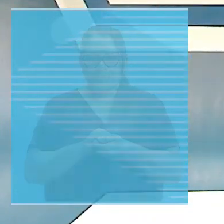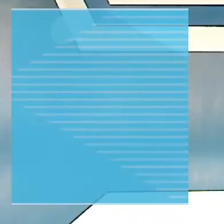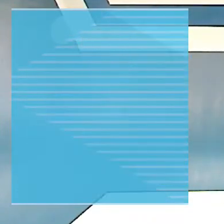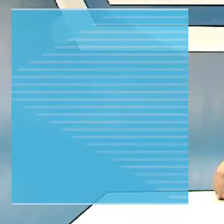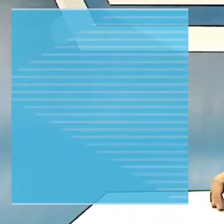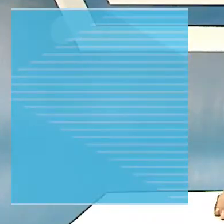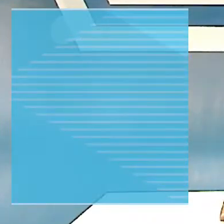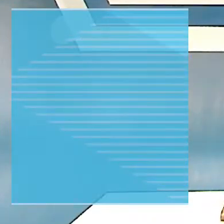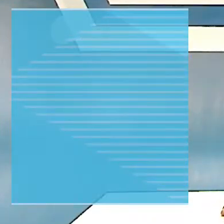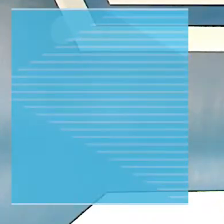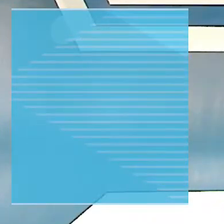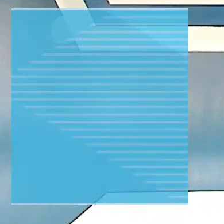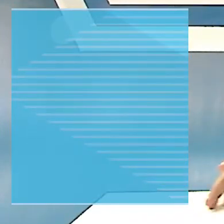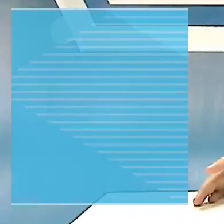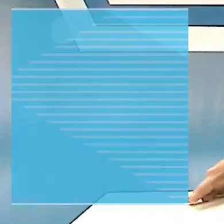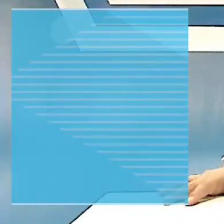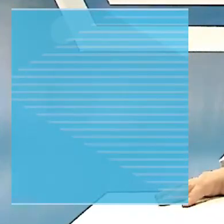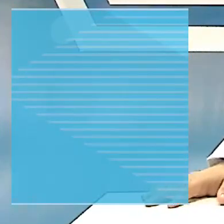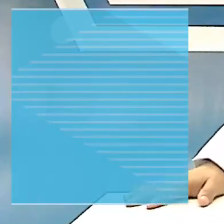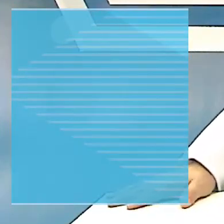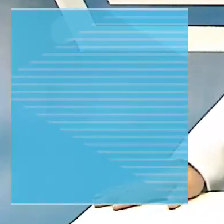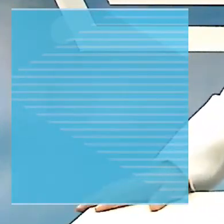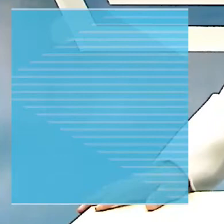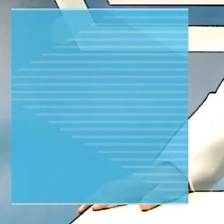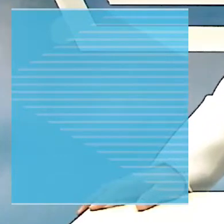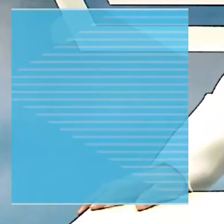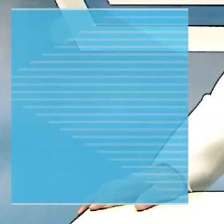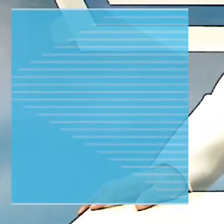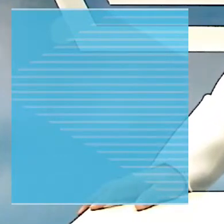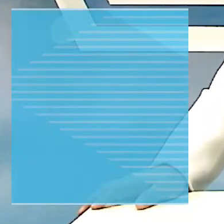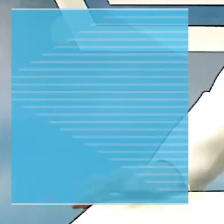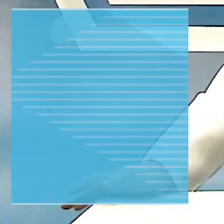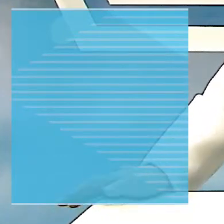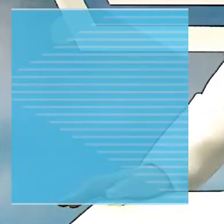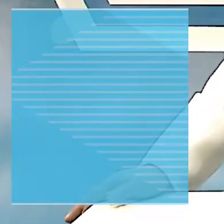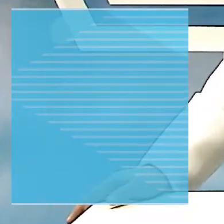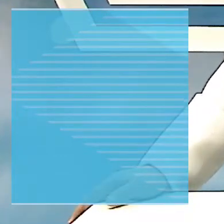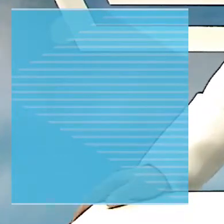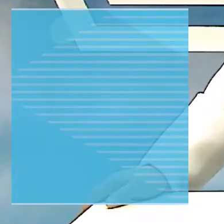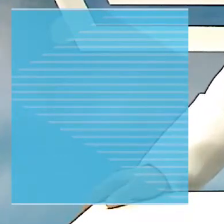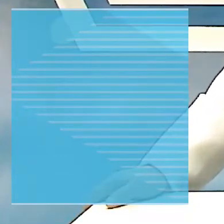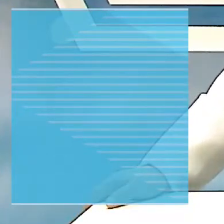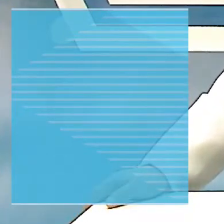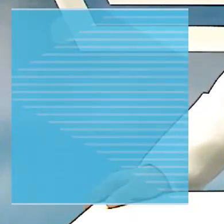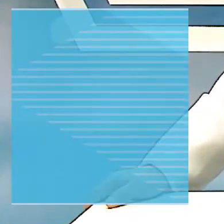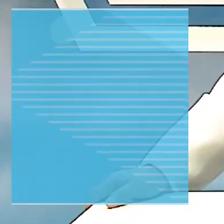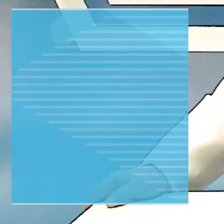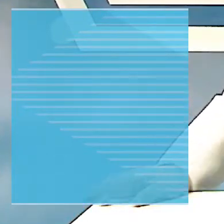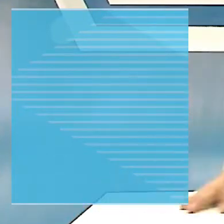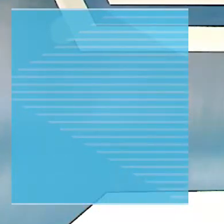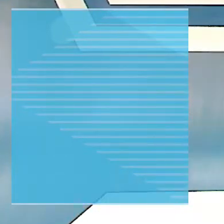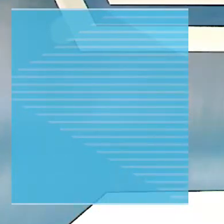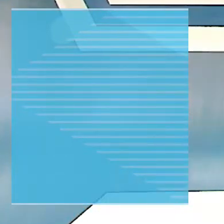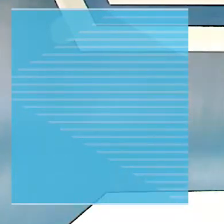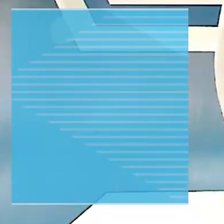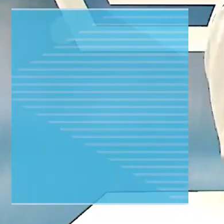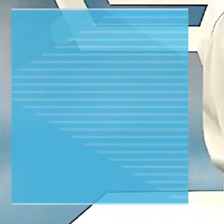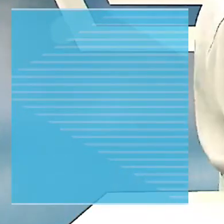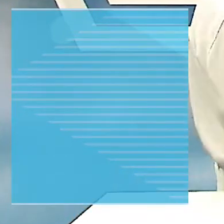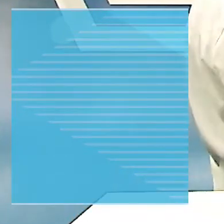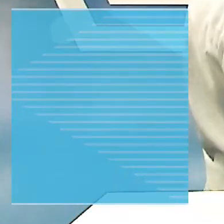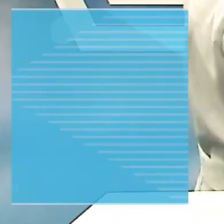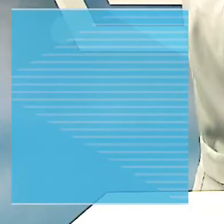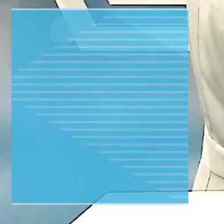informação. Não é razoável. Gente, por favor. Não faz o